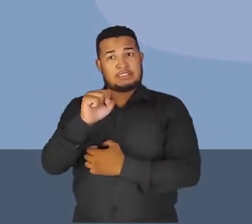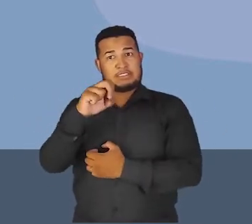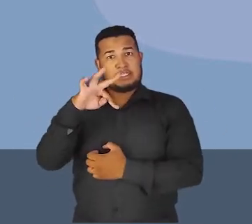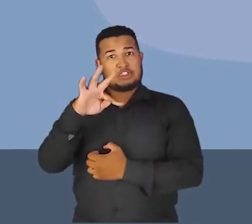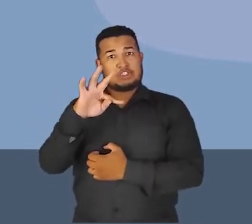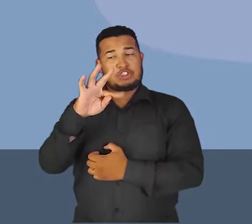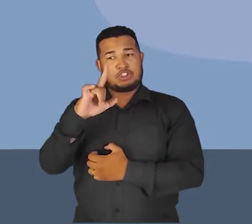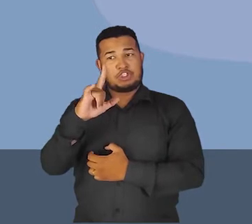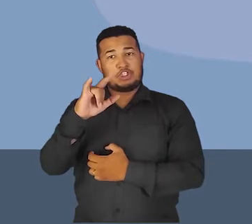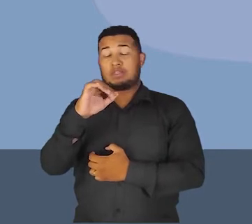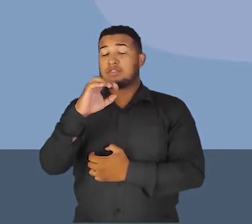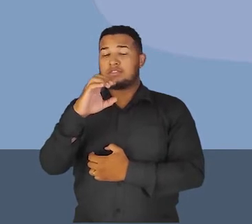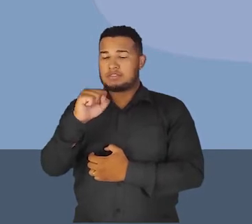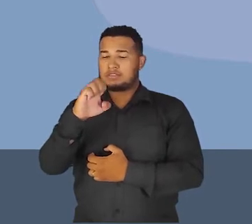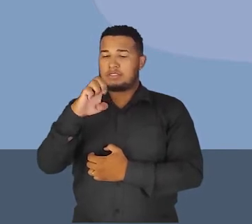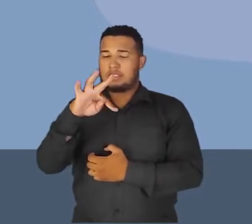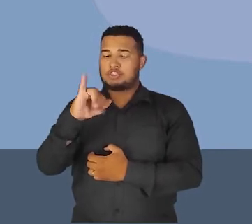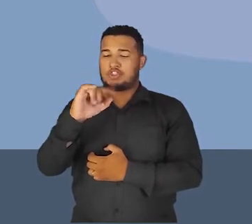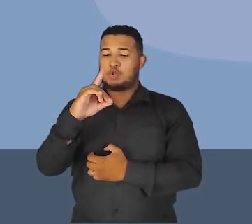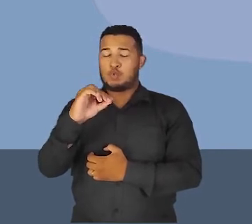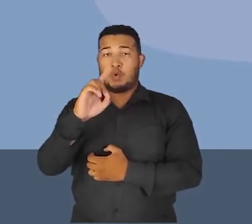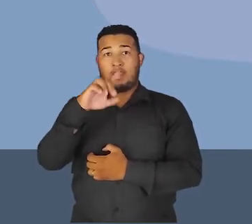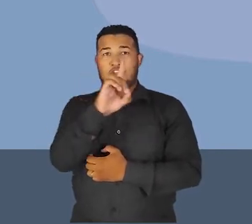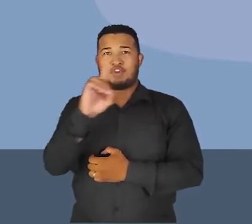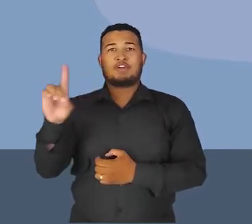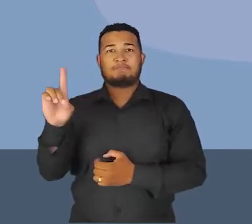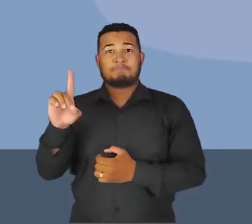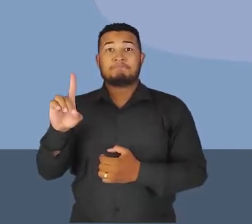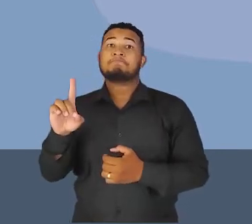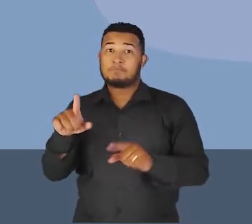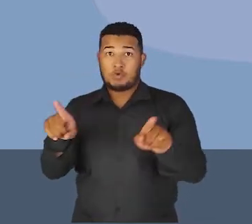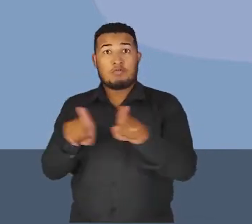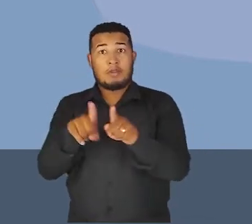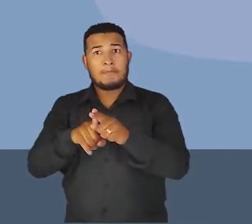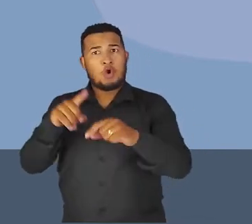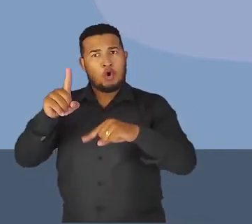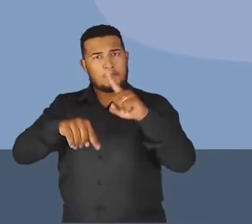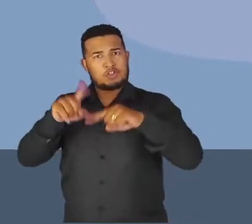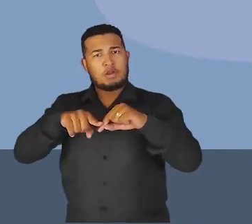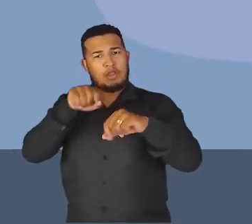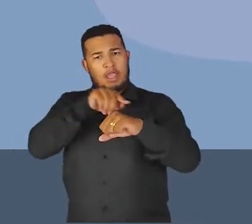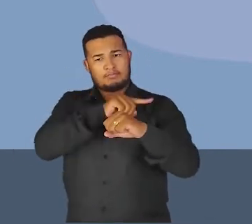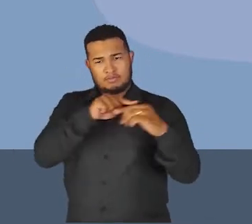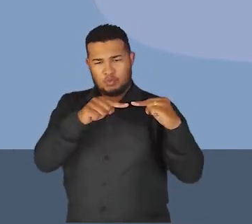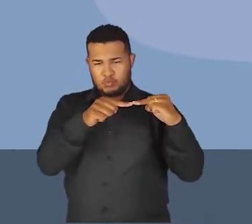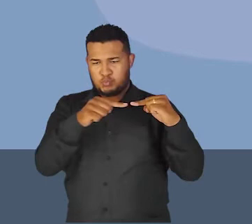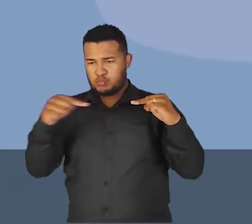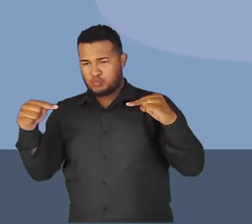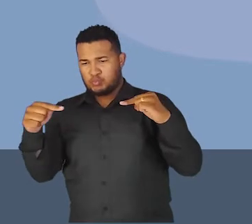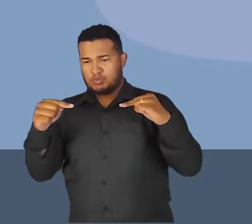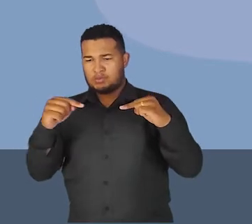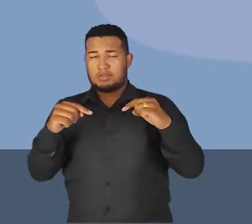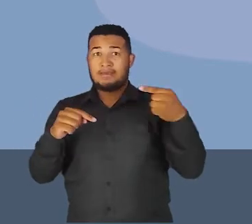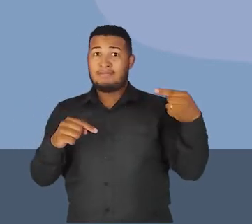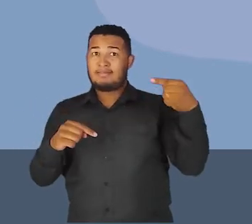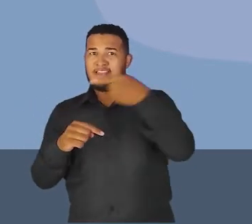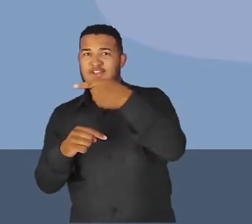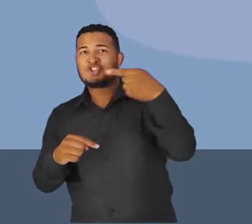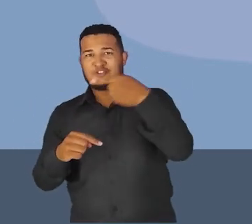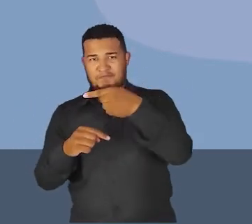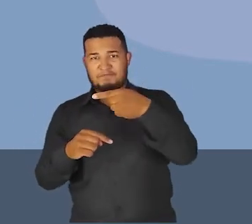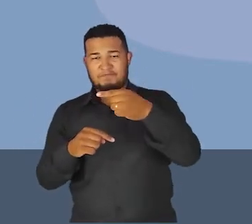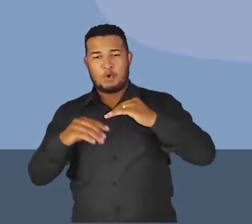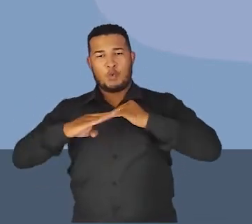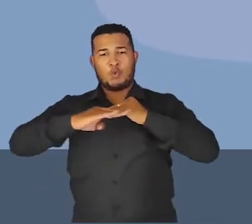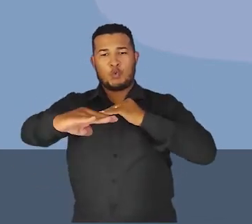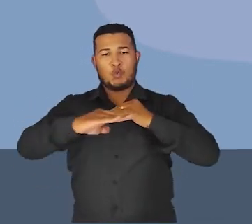direita. O deslocamento que esse corpo vai ter também vai ser na direção horizontal e o sentido para a direita. Quando você tem